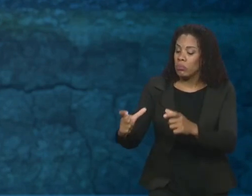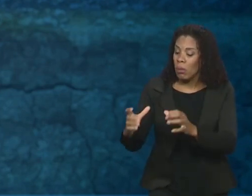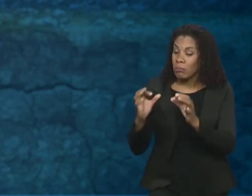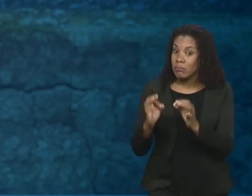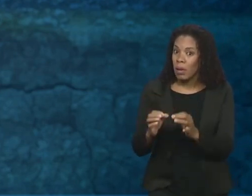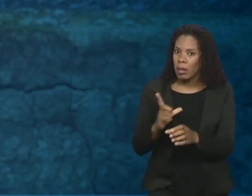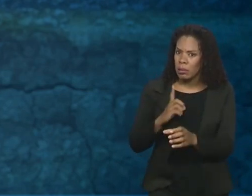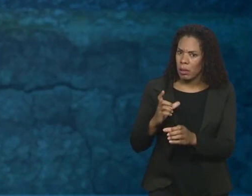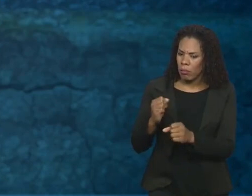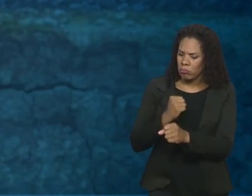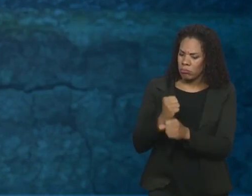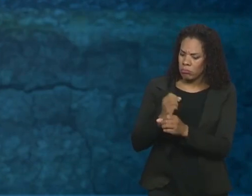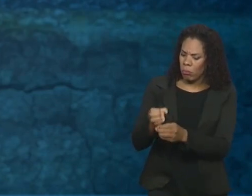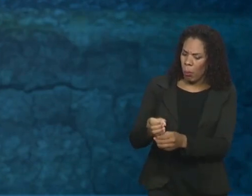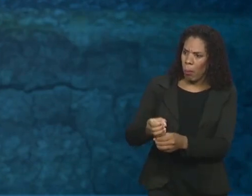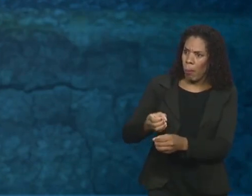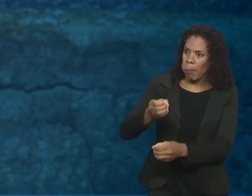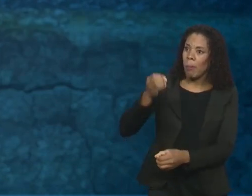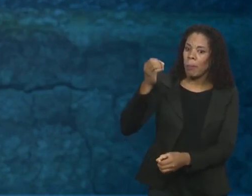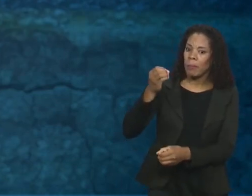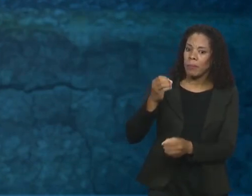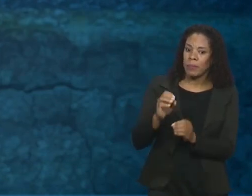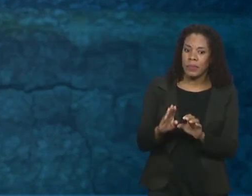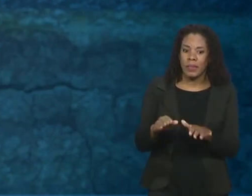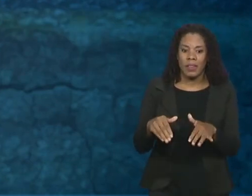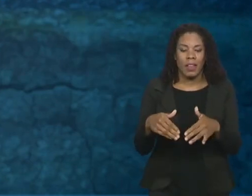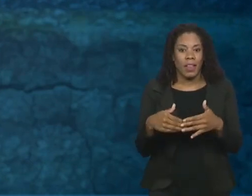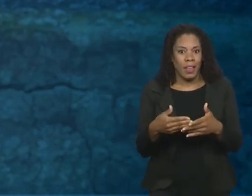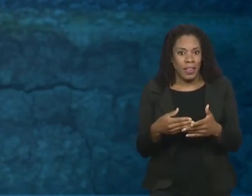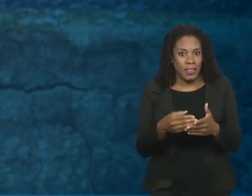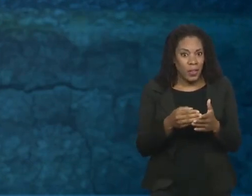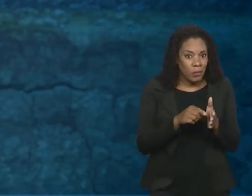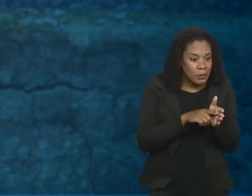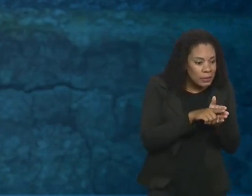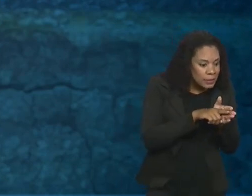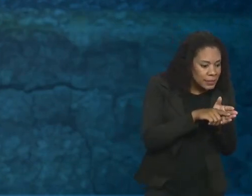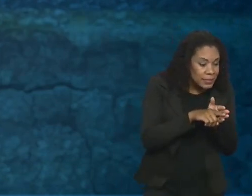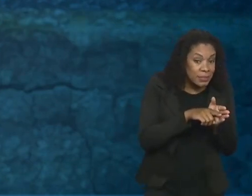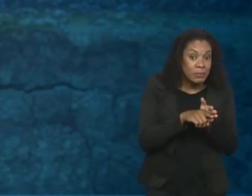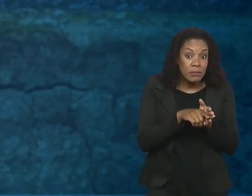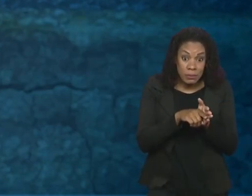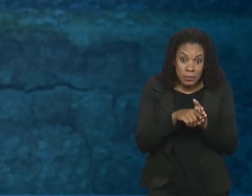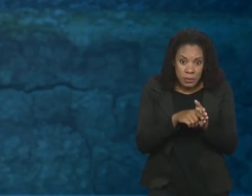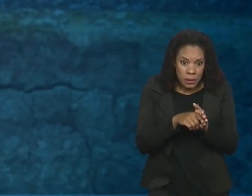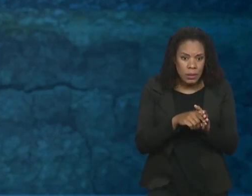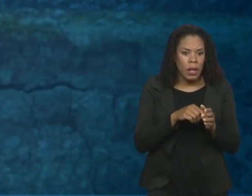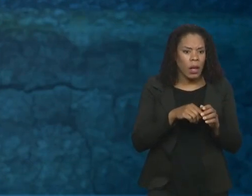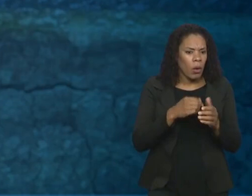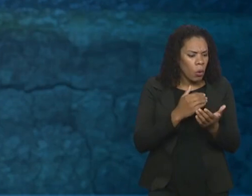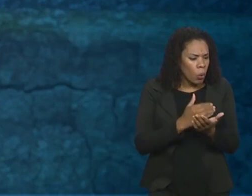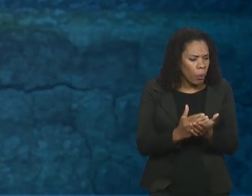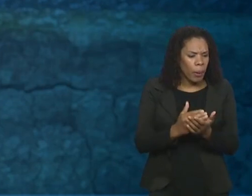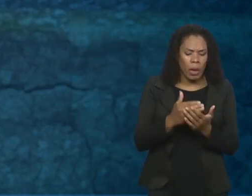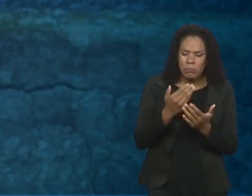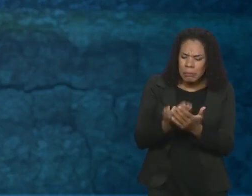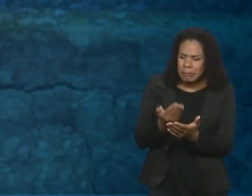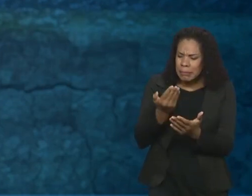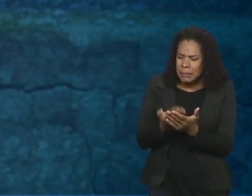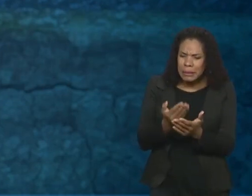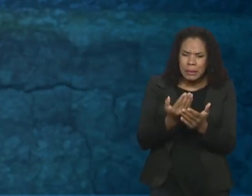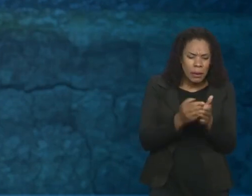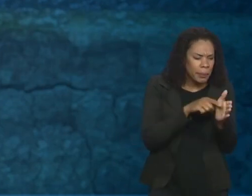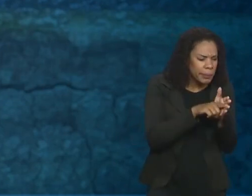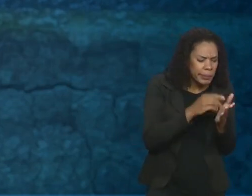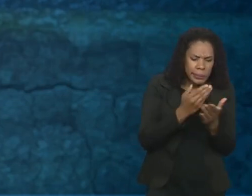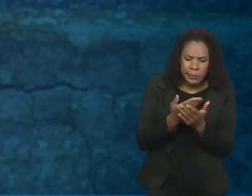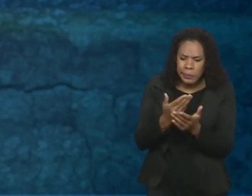À medida que o estudo avança, as investigações do solo ficam mais detalhadas e são feitas a partir de amostras de materiais extraídos de